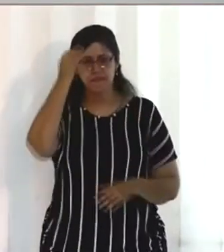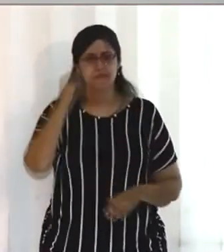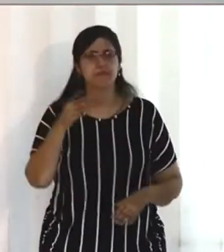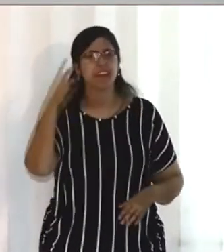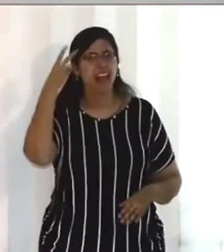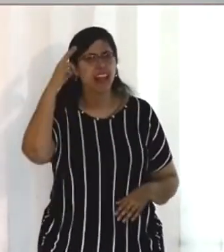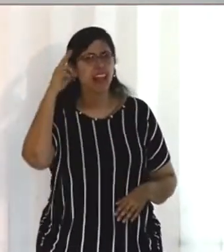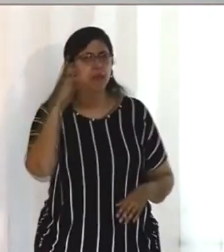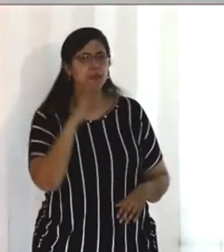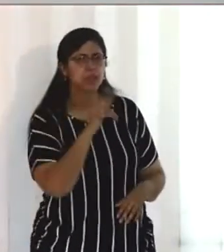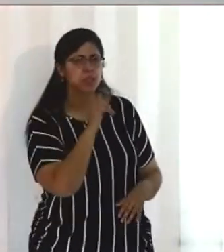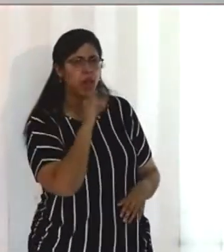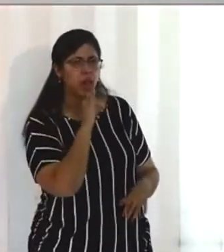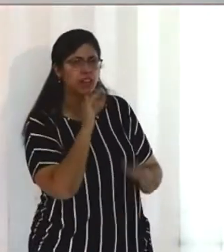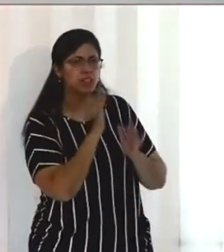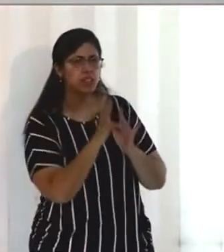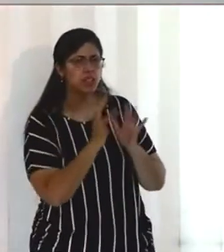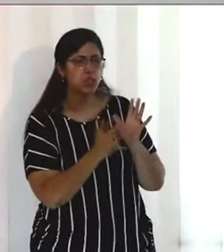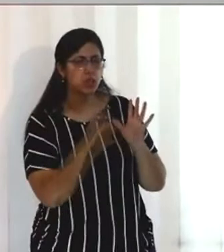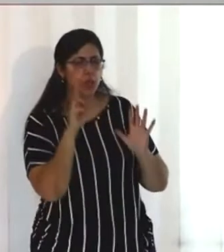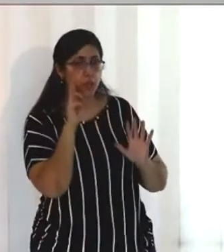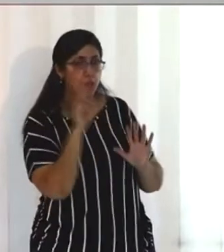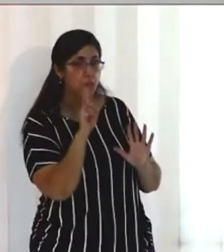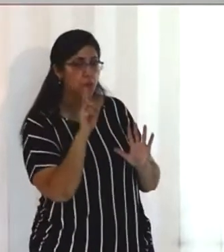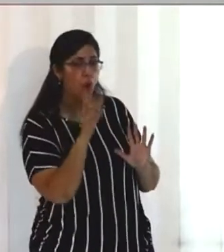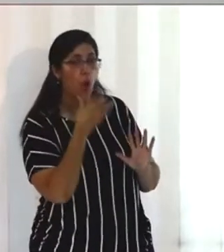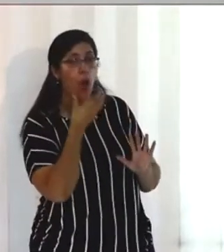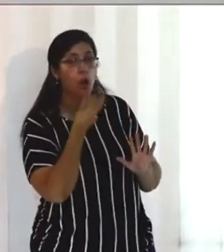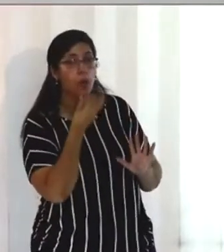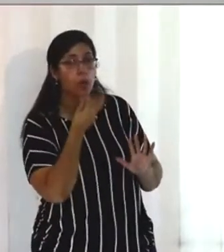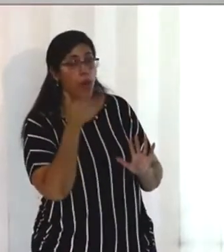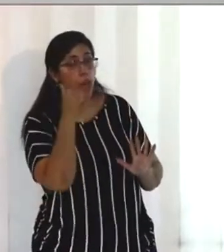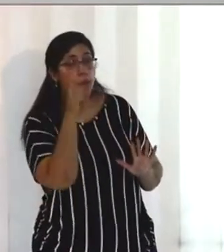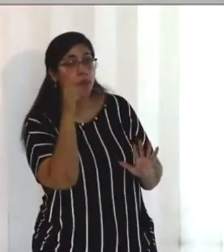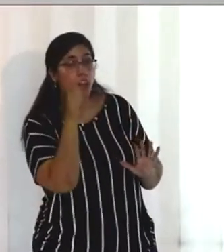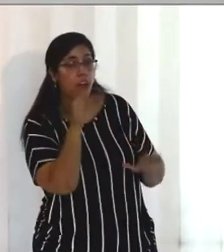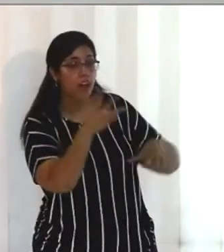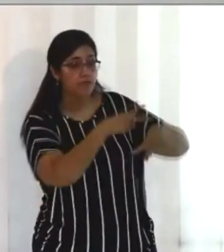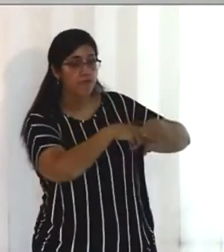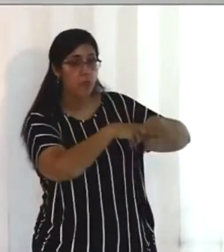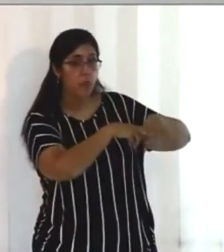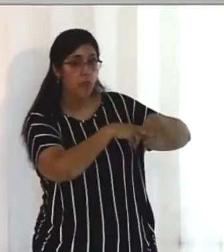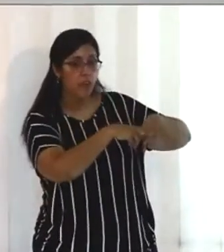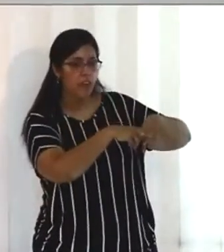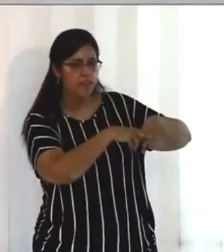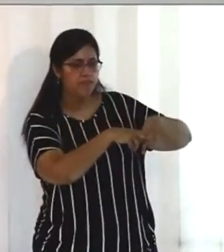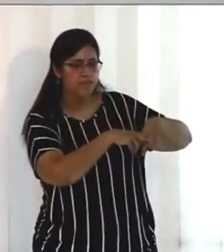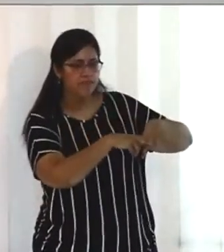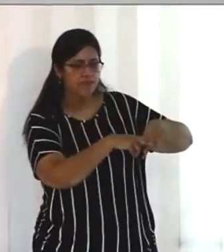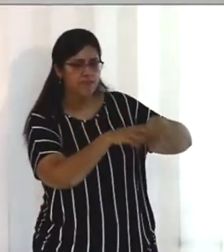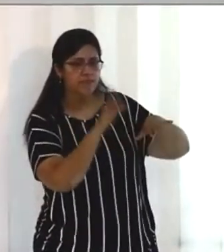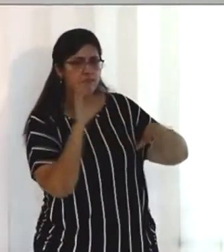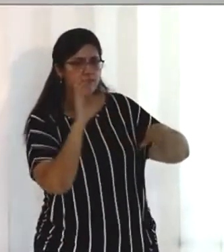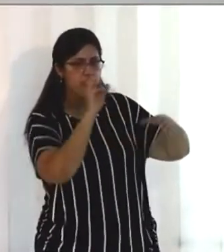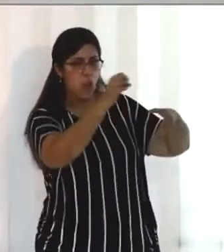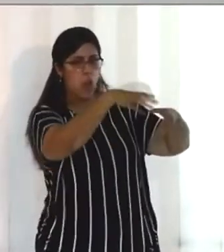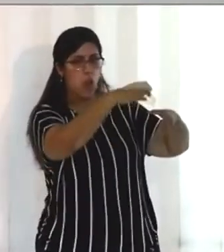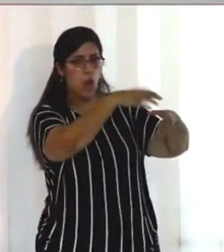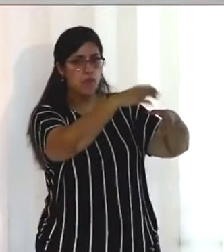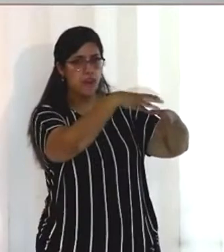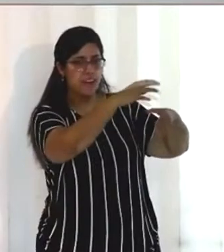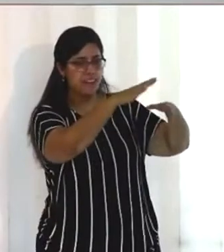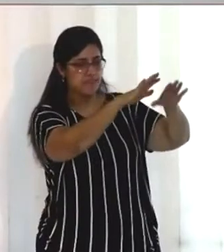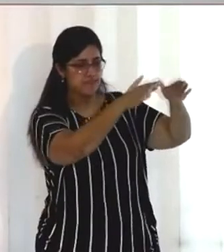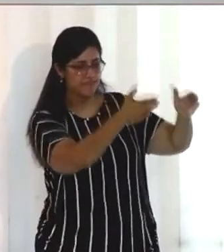traziam verdadeiras fortunas, mas quando chegou aquela mulher e colocou uma moedinha, deve ter tilintado, lá no final caiu a moeda, uma